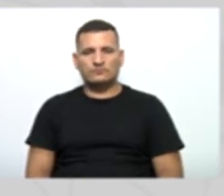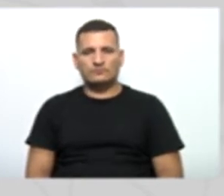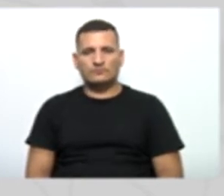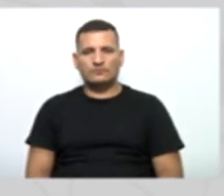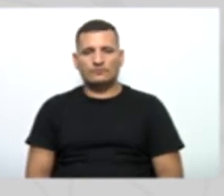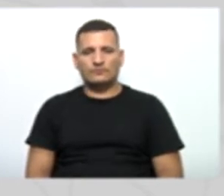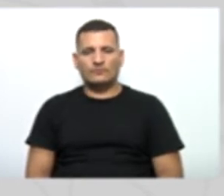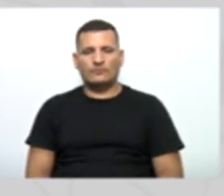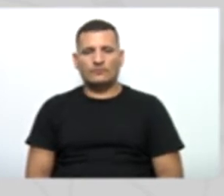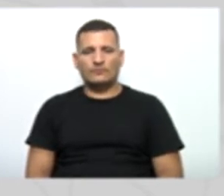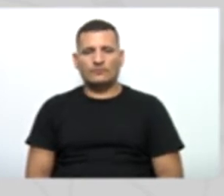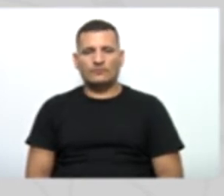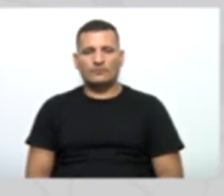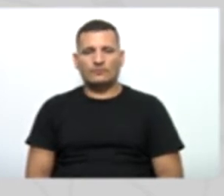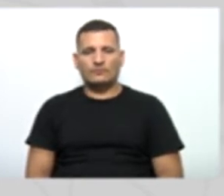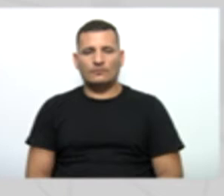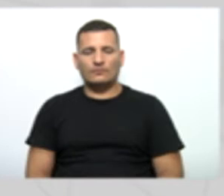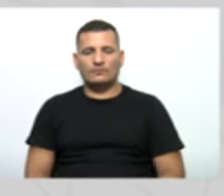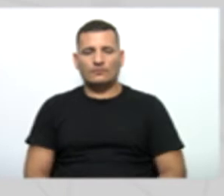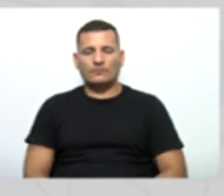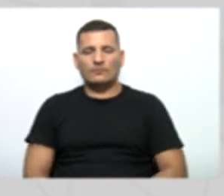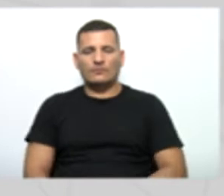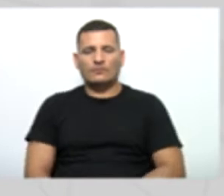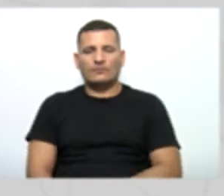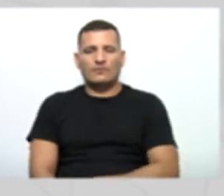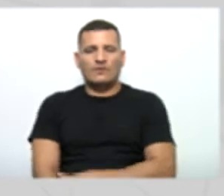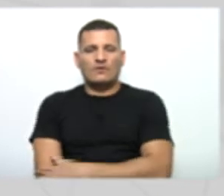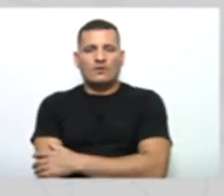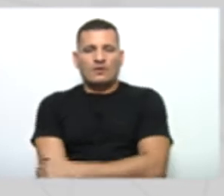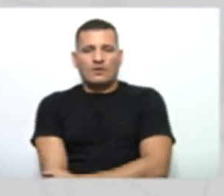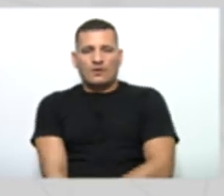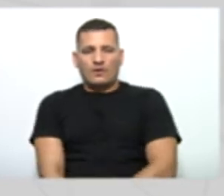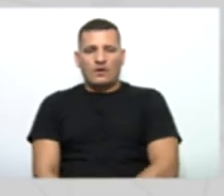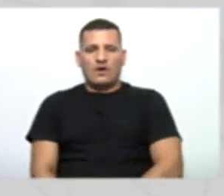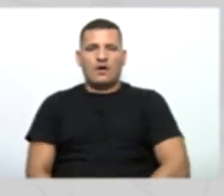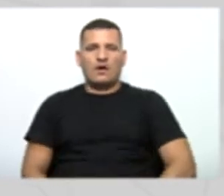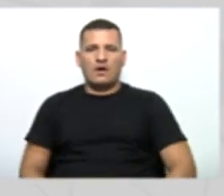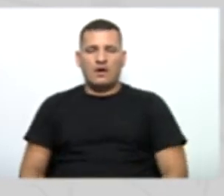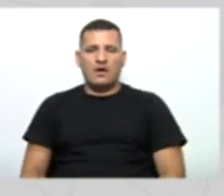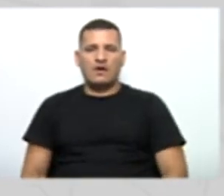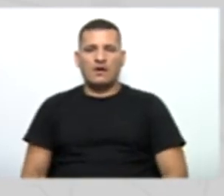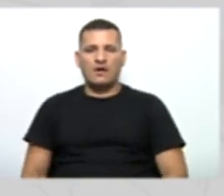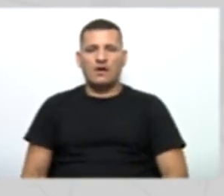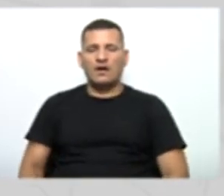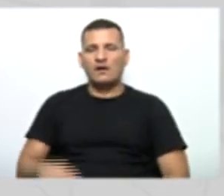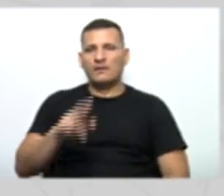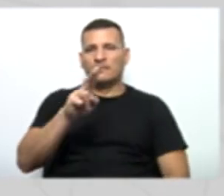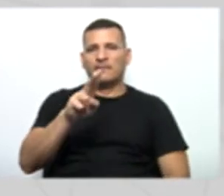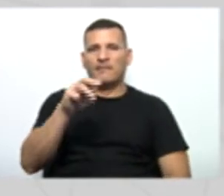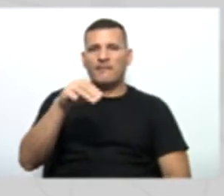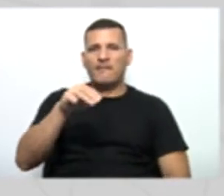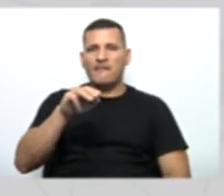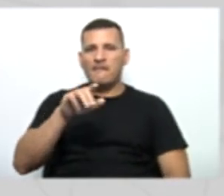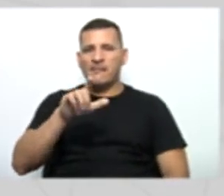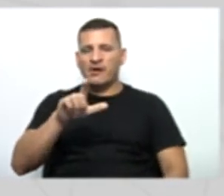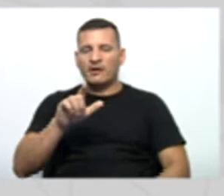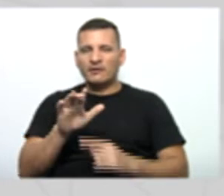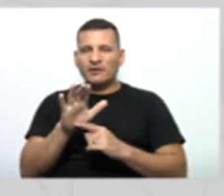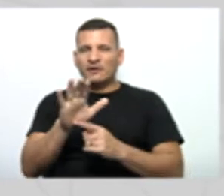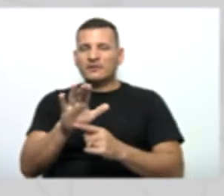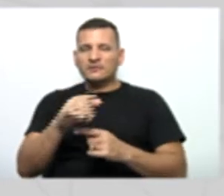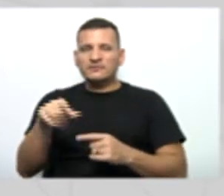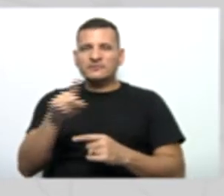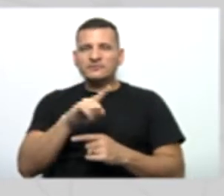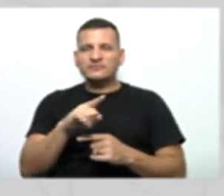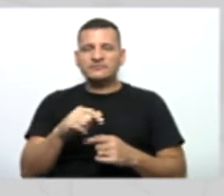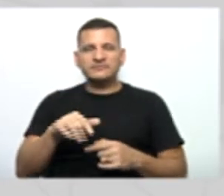estiver programando. Tranquilo? Isso é o que a OML trouxe para vocês, trouxe para a gente da área de informática,